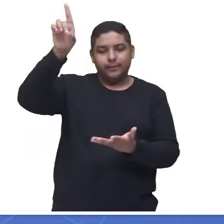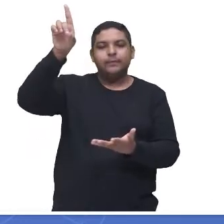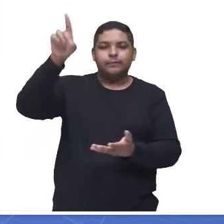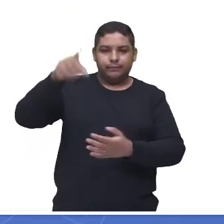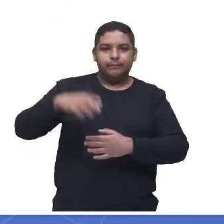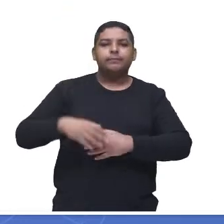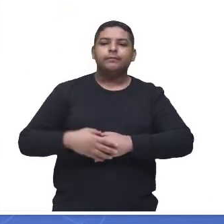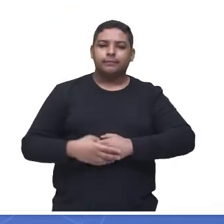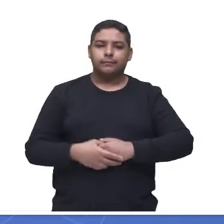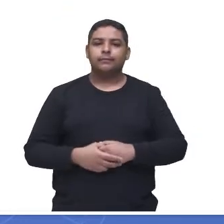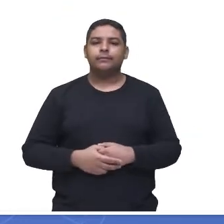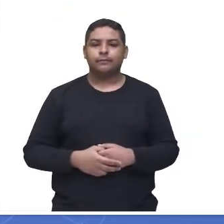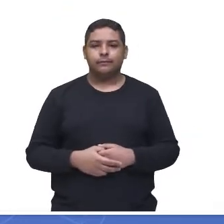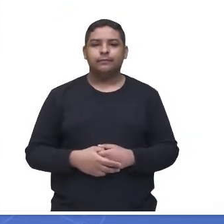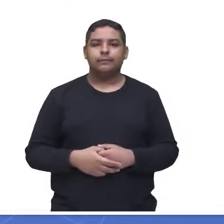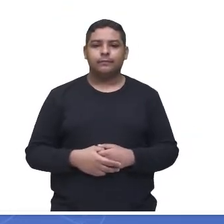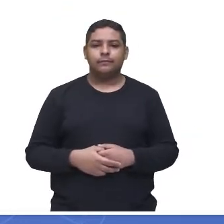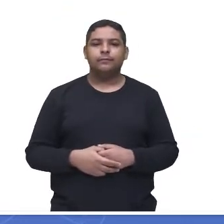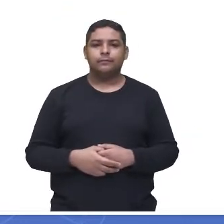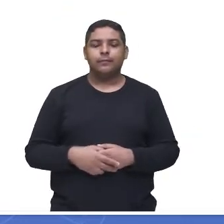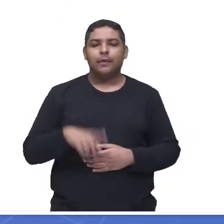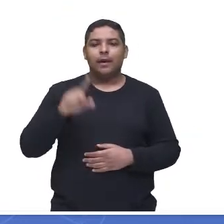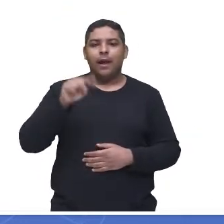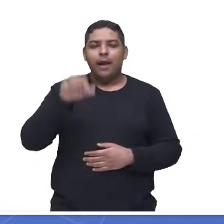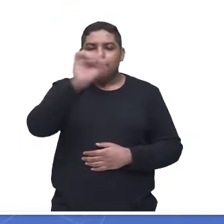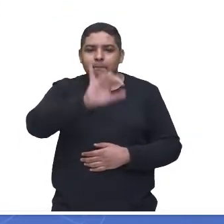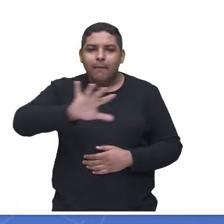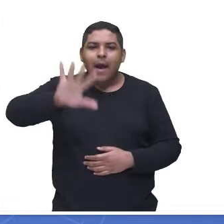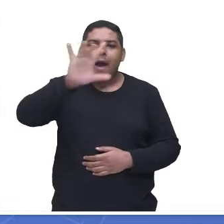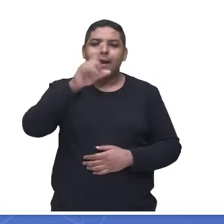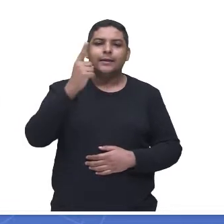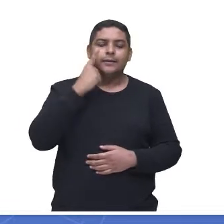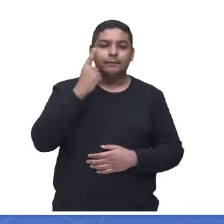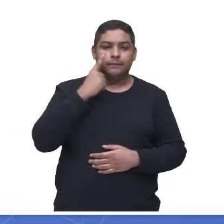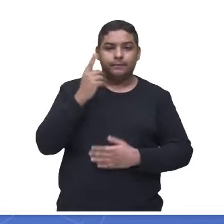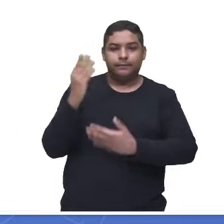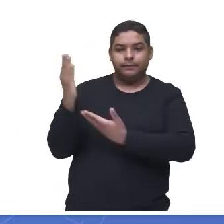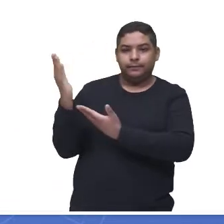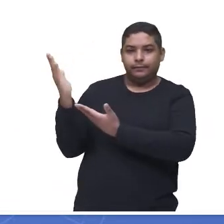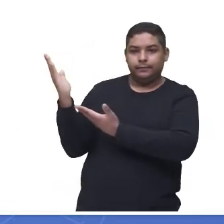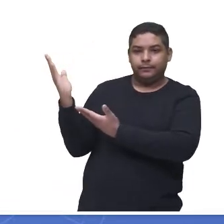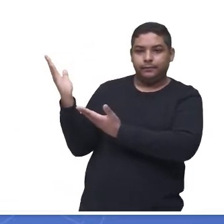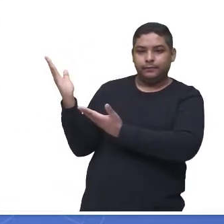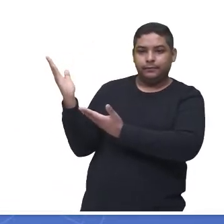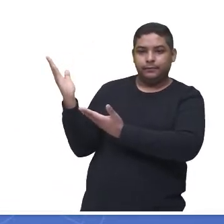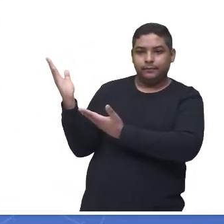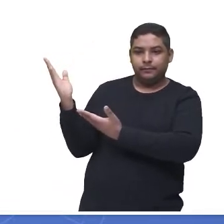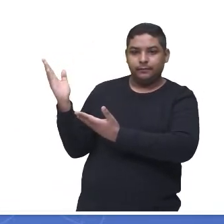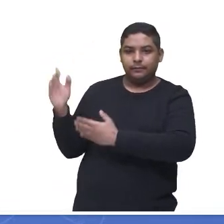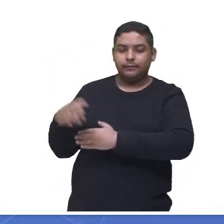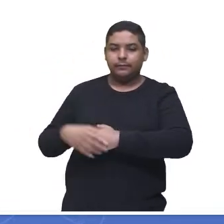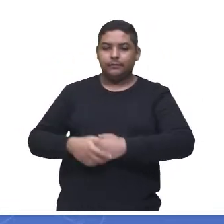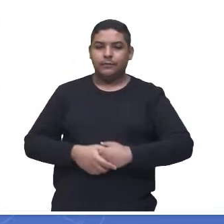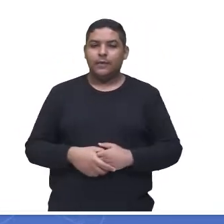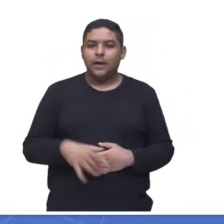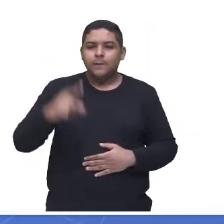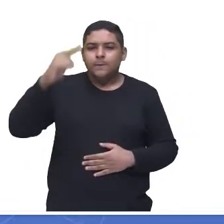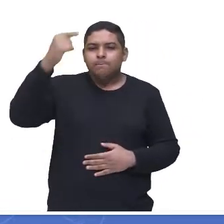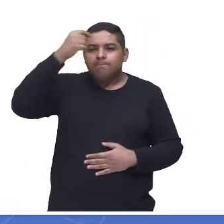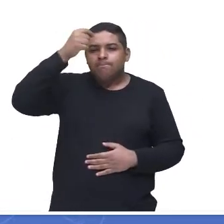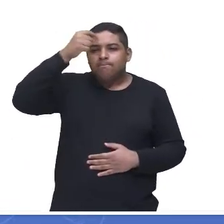aqui, ó. Deus, a figura de Deus, né? Ele está no centro. Então toda a mentalidade do